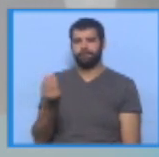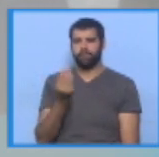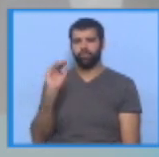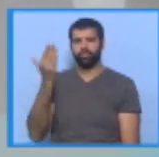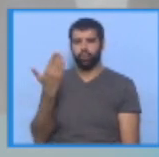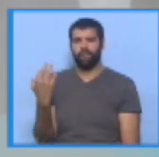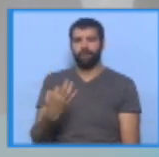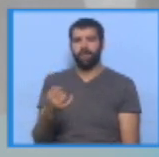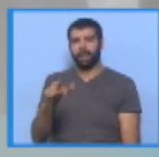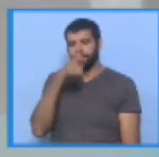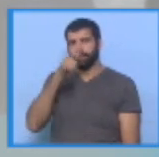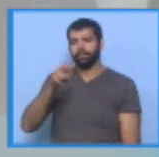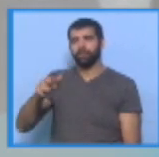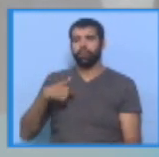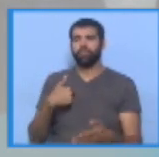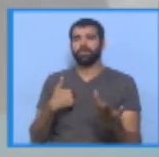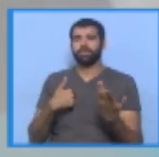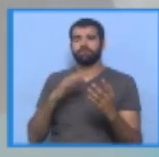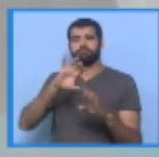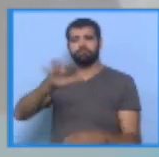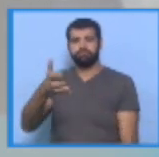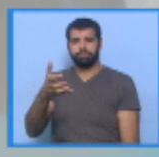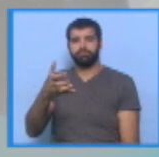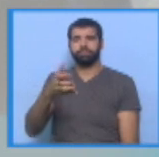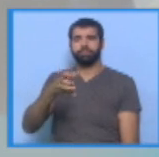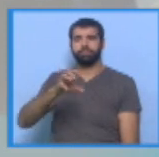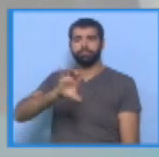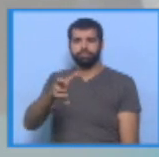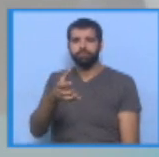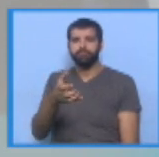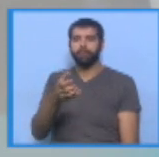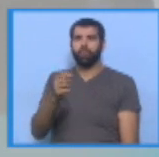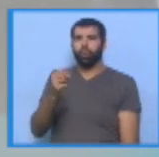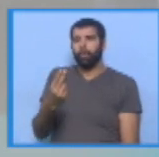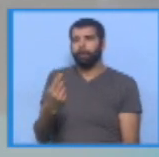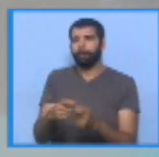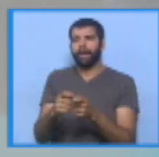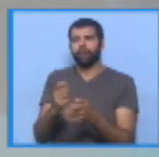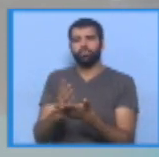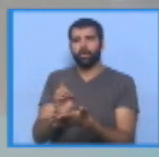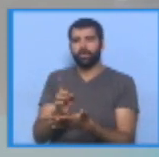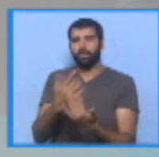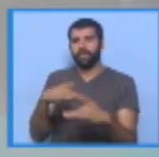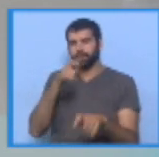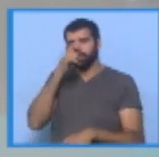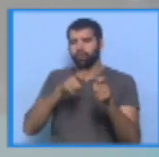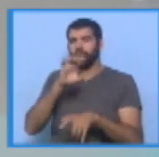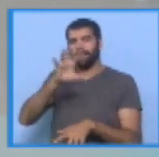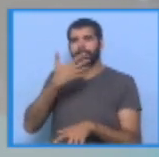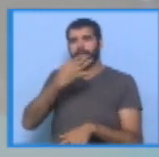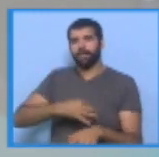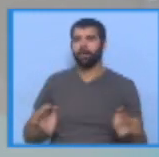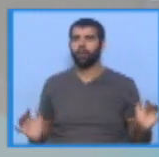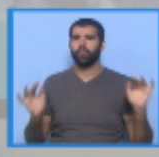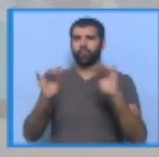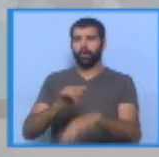vasta, ali não vão apenas as pessoas do distrito ou das proximidades, mas gente de todo o país. Todo o país e